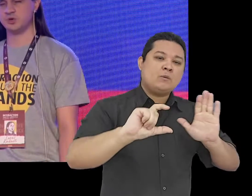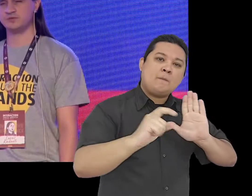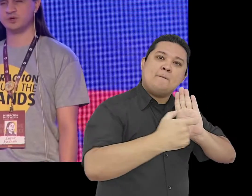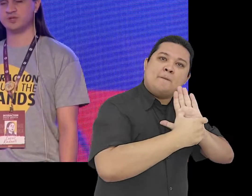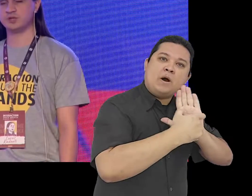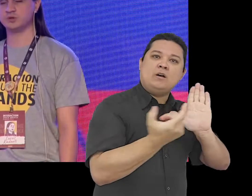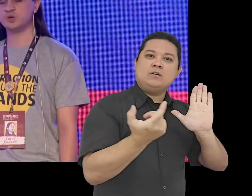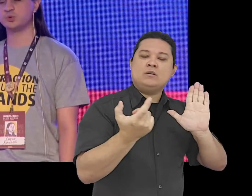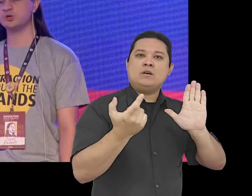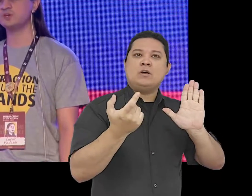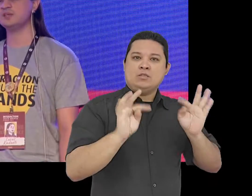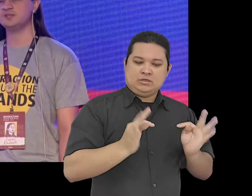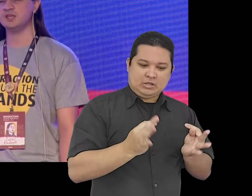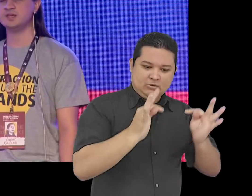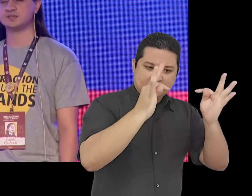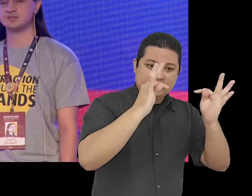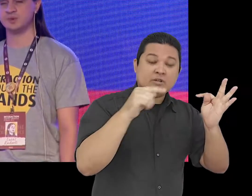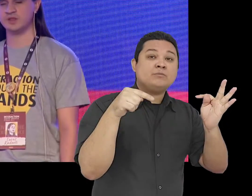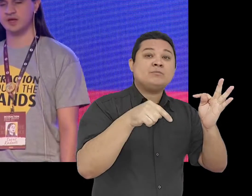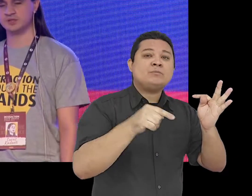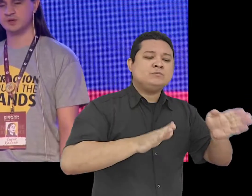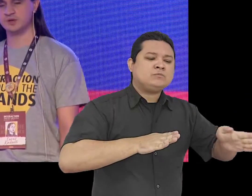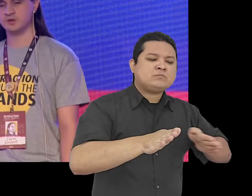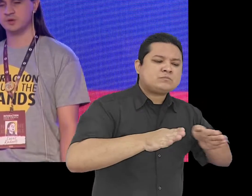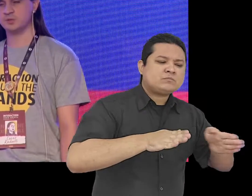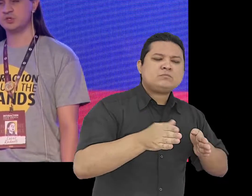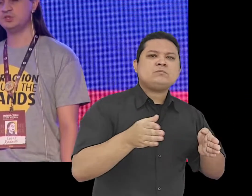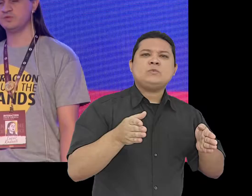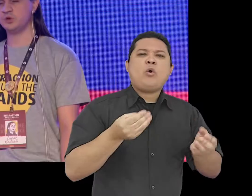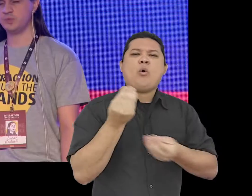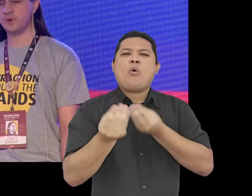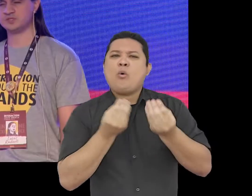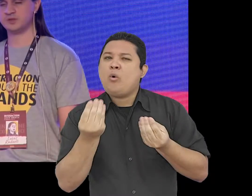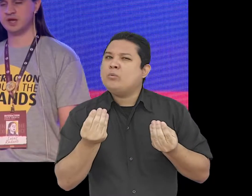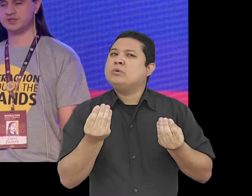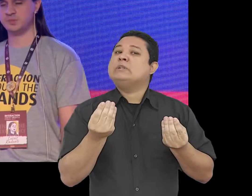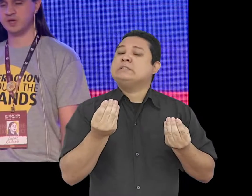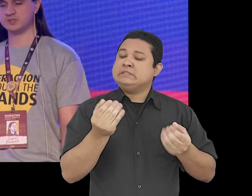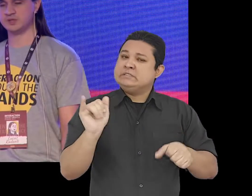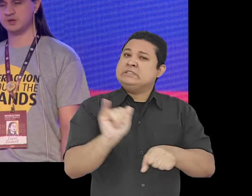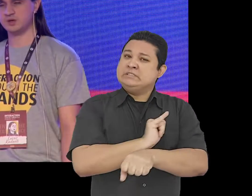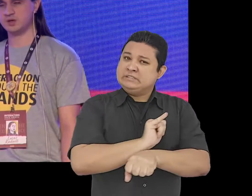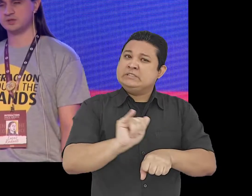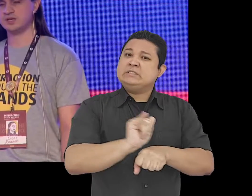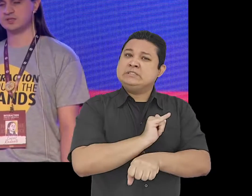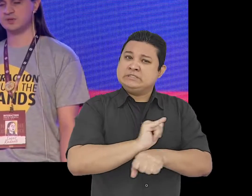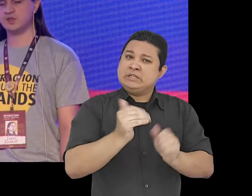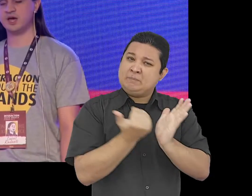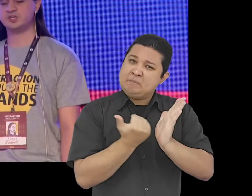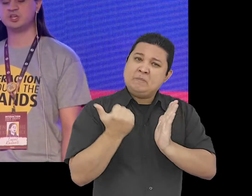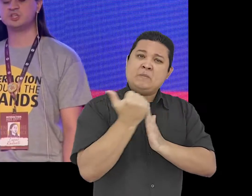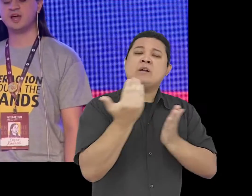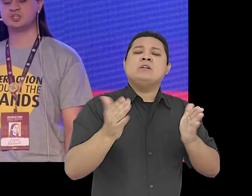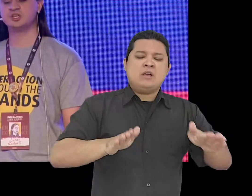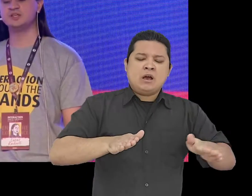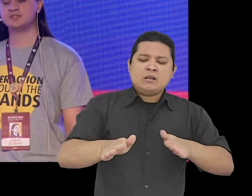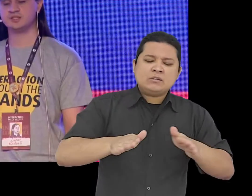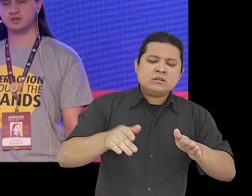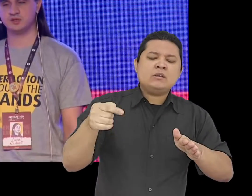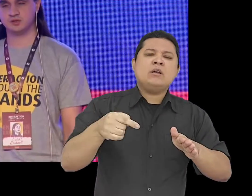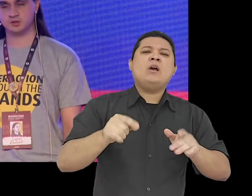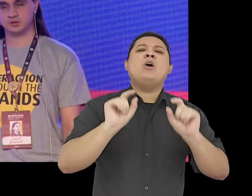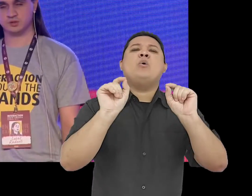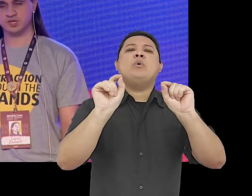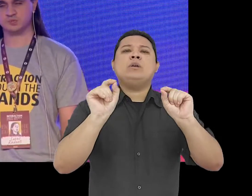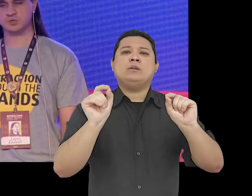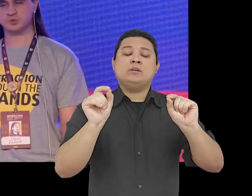fala de software e tecnologia, porque o que seria acessibilidade? A gente volta um passo atrás e pensa que acessibilidade é a gente dar a